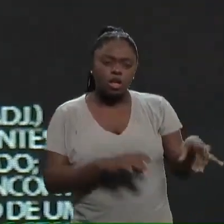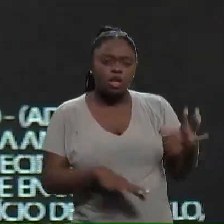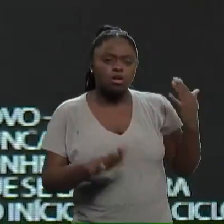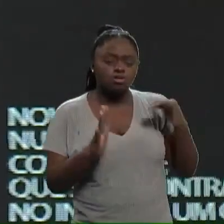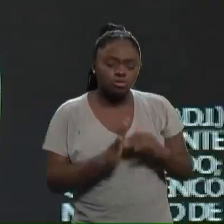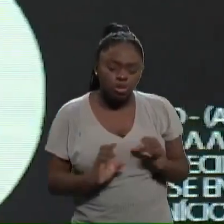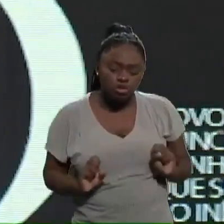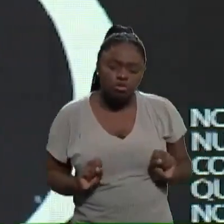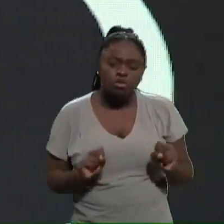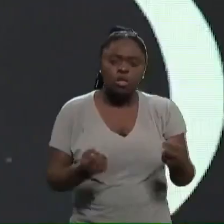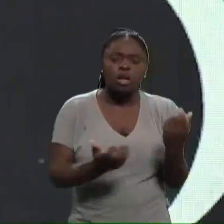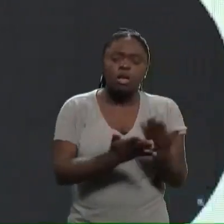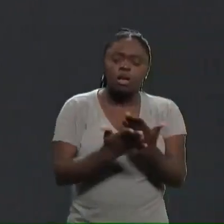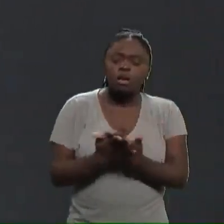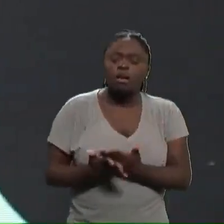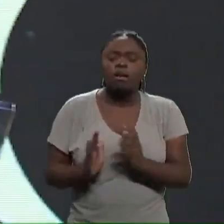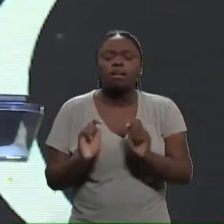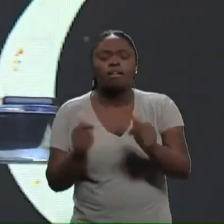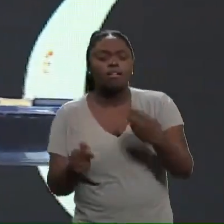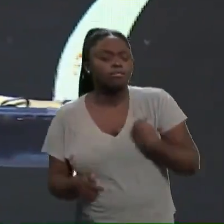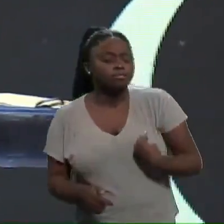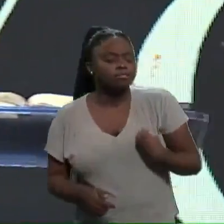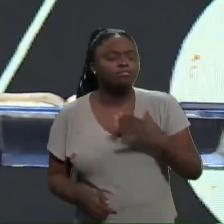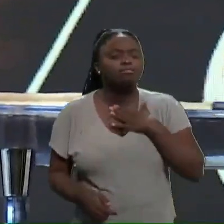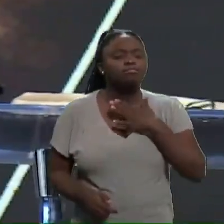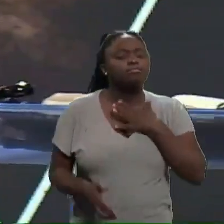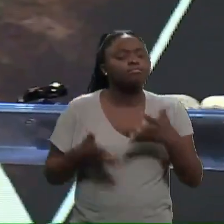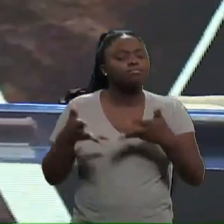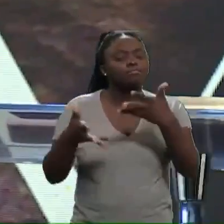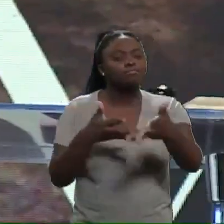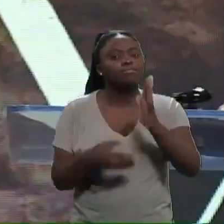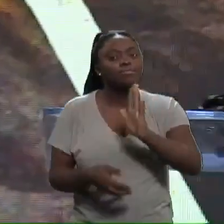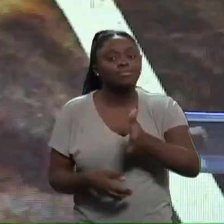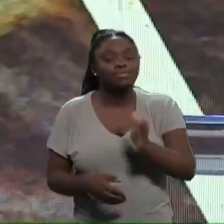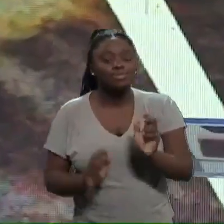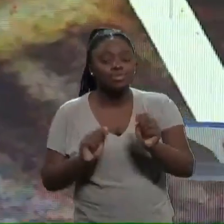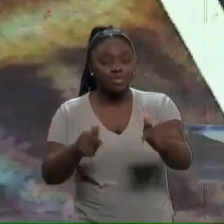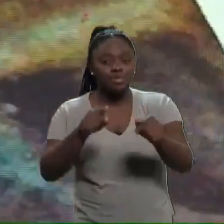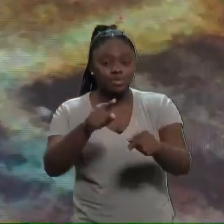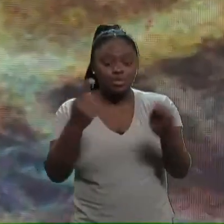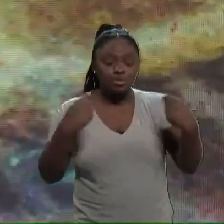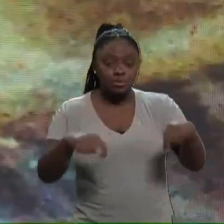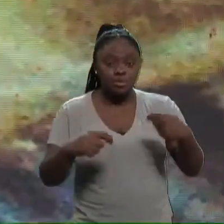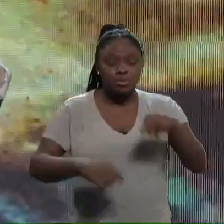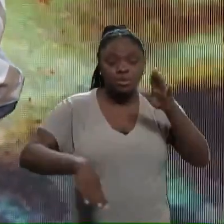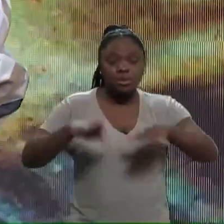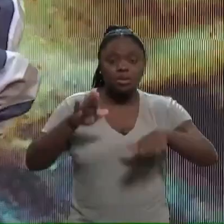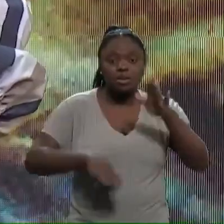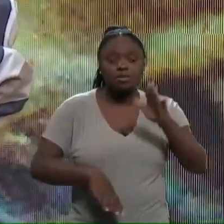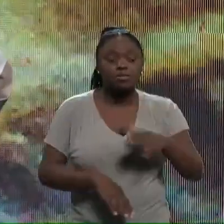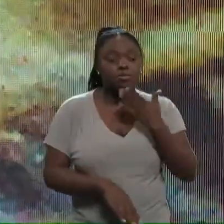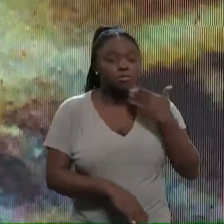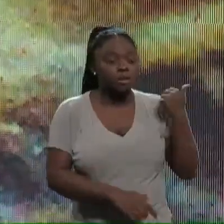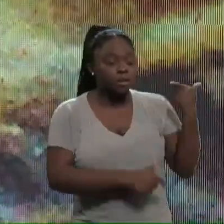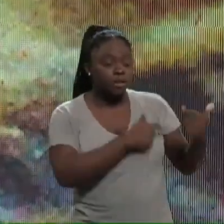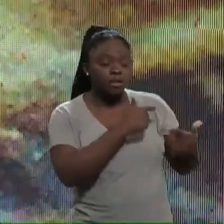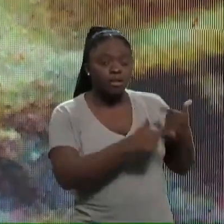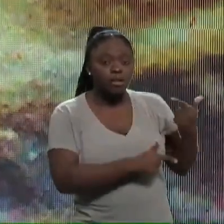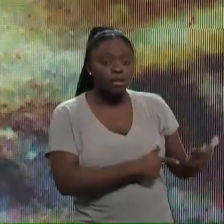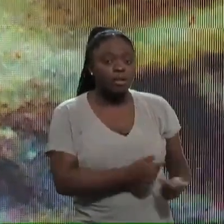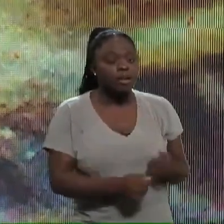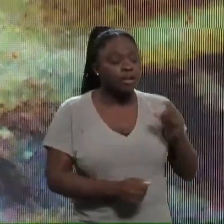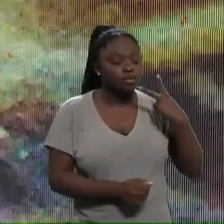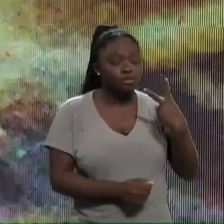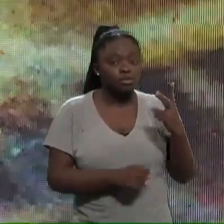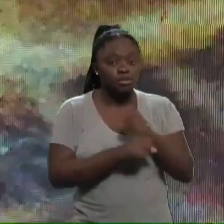a fazer e a viver a minha palavra. Já estou fazendo quando você teve que abrir mão talvez do seu melhor emprego para separar